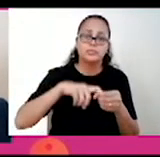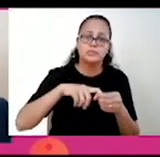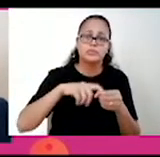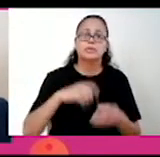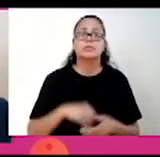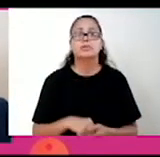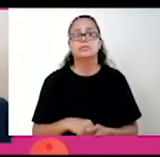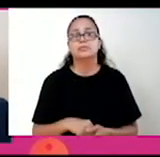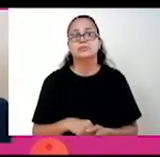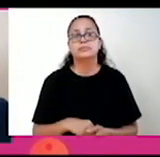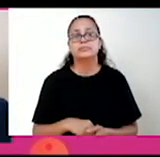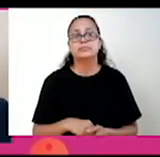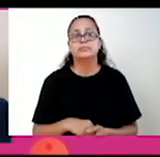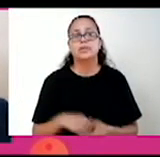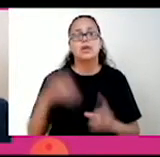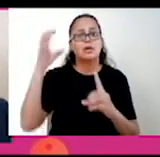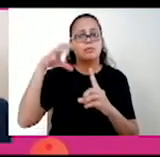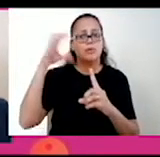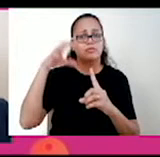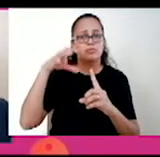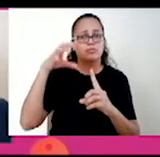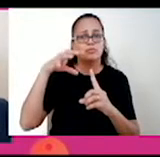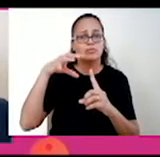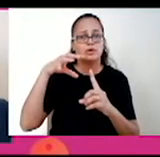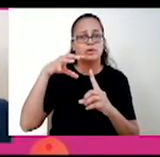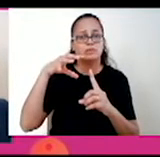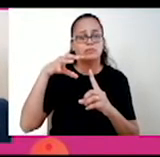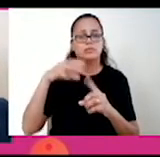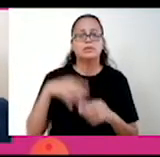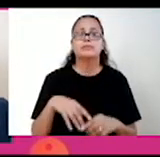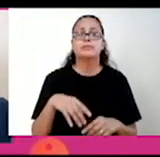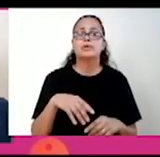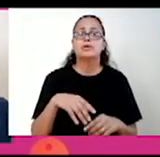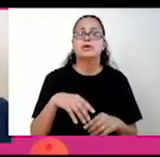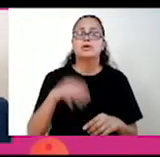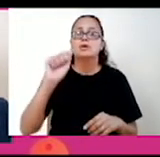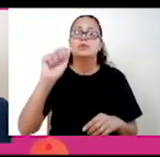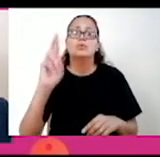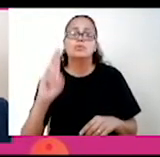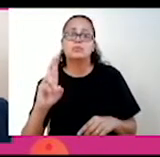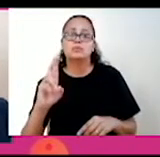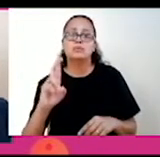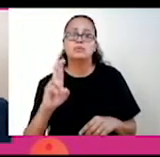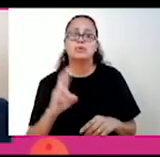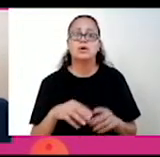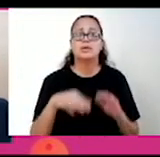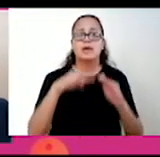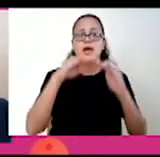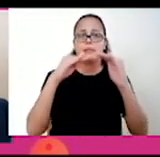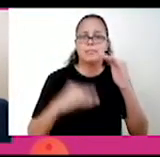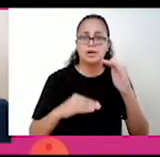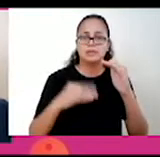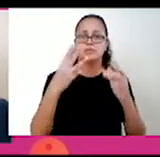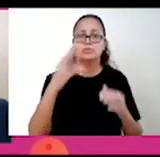Com influência do relevo e das massas de ar. As precipitações ficam abaixo de 300